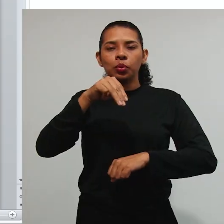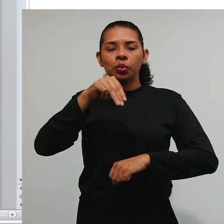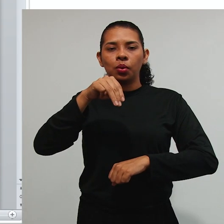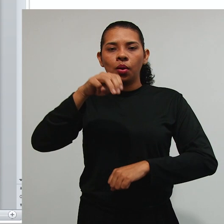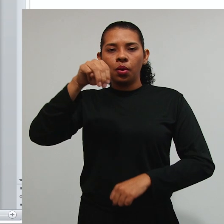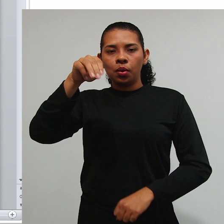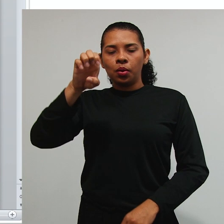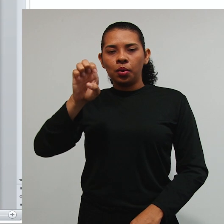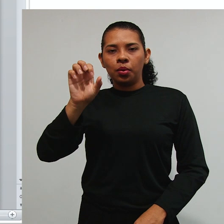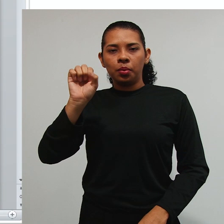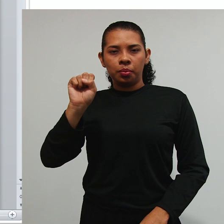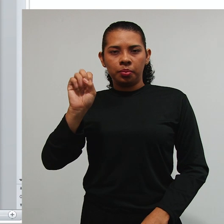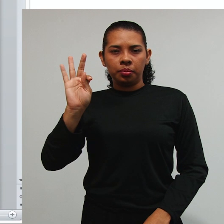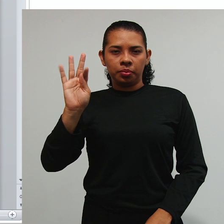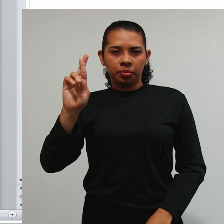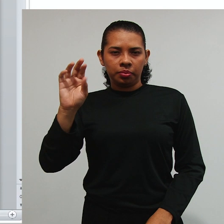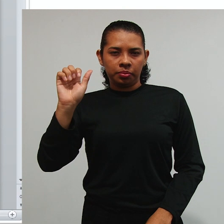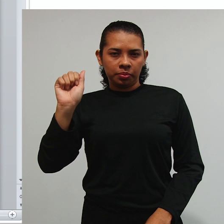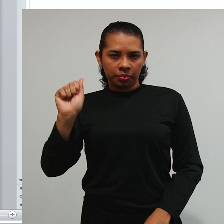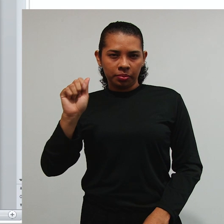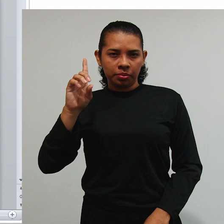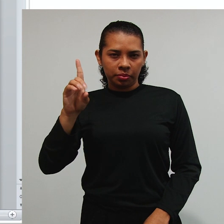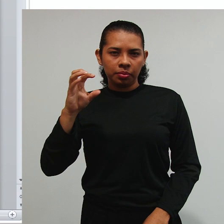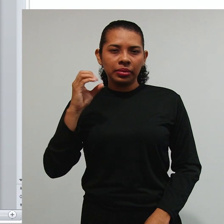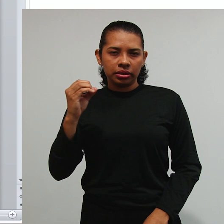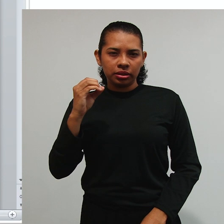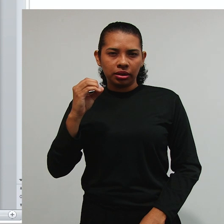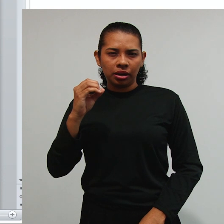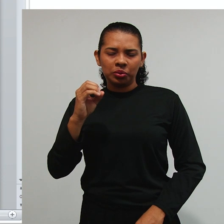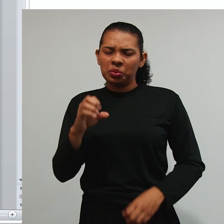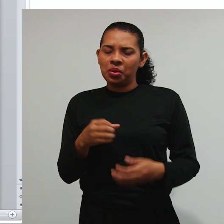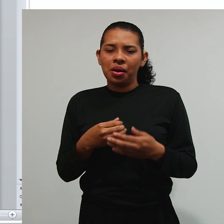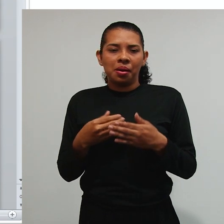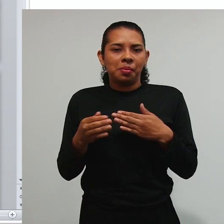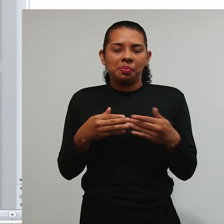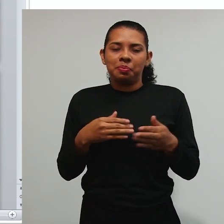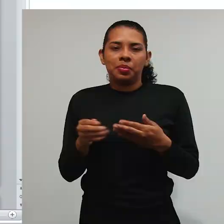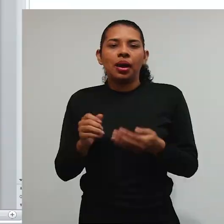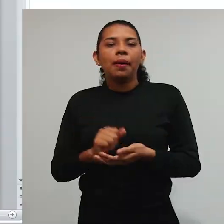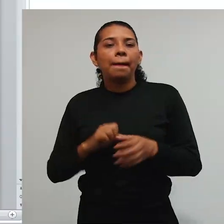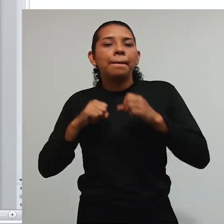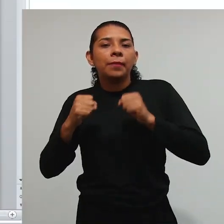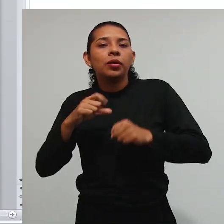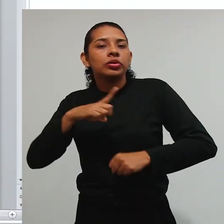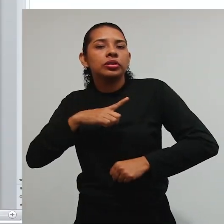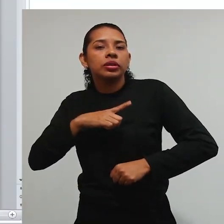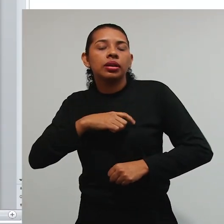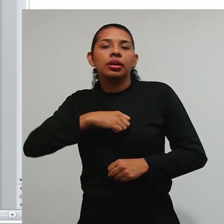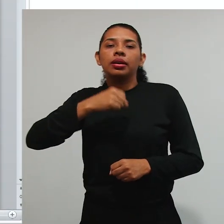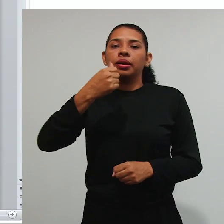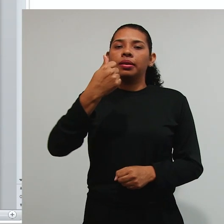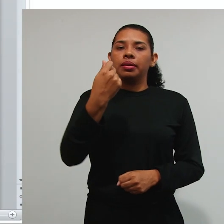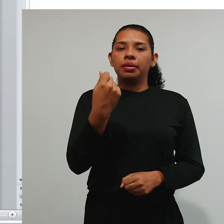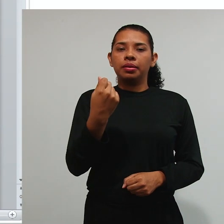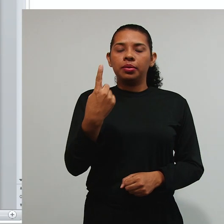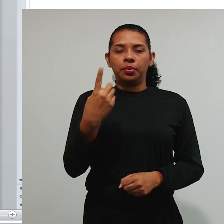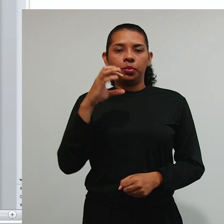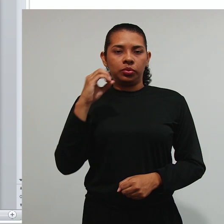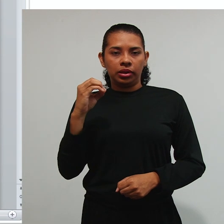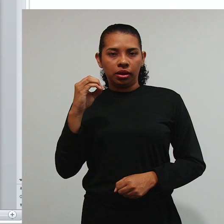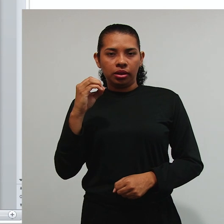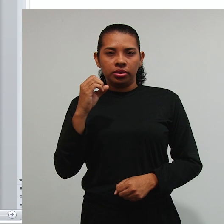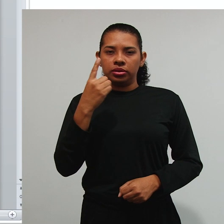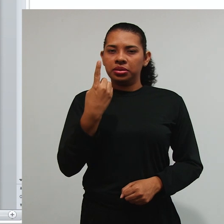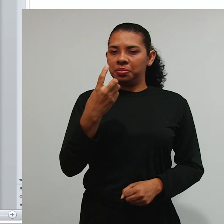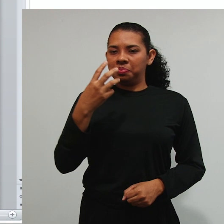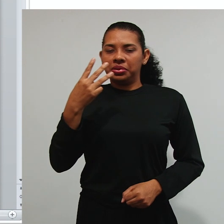páginas, você pode ter aí 3 capítulos, 5 capítulos, 10 capítulos, tá? Os capítulos, eles